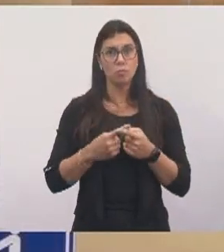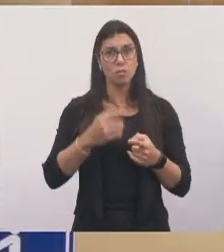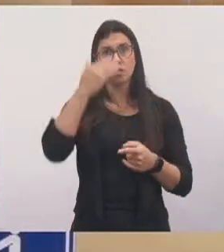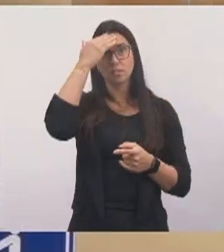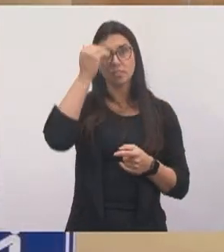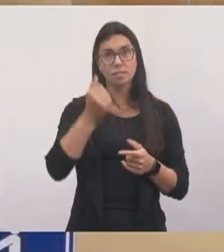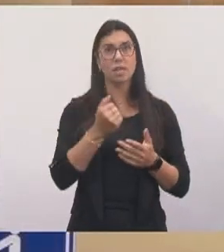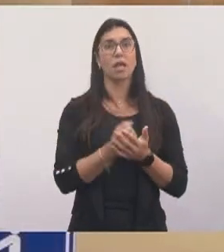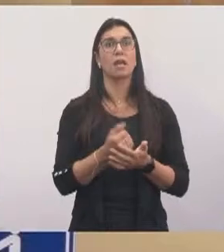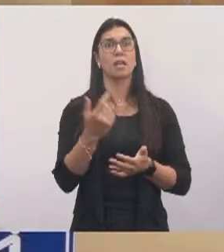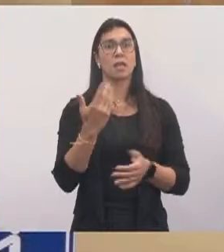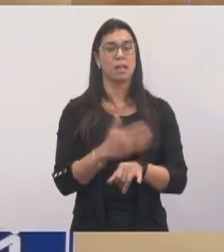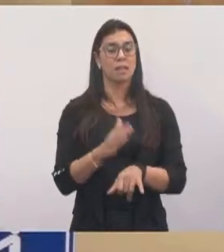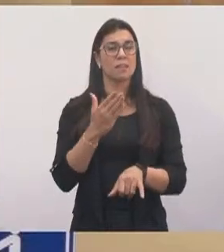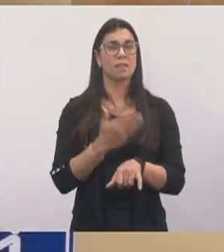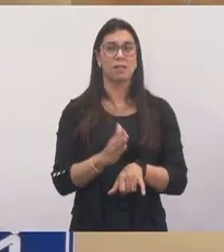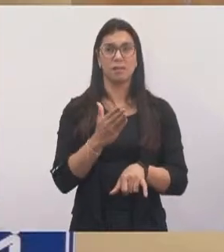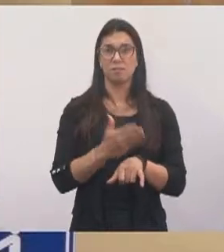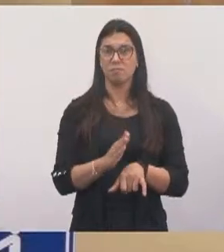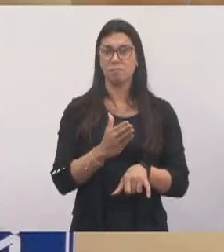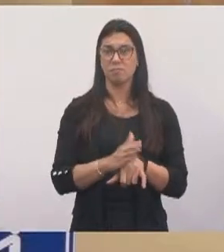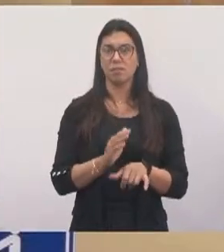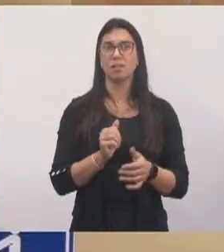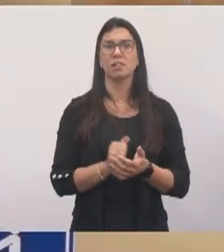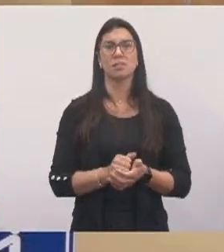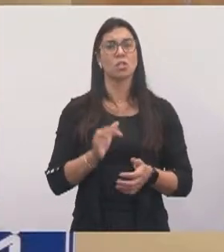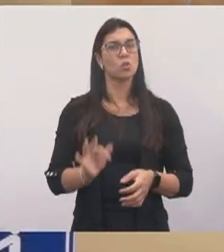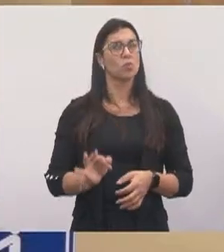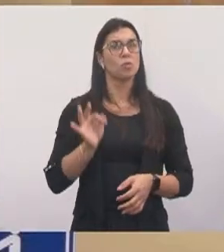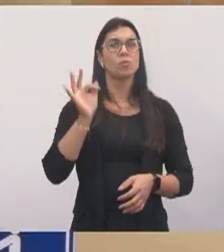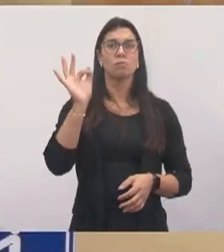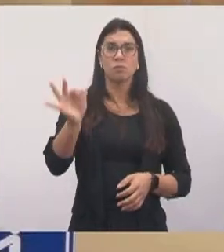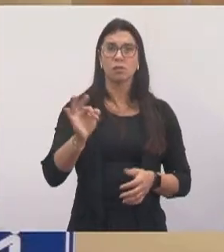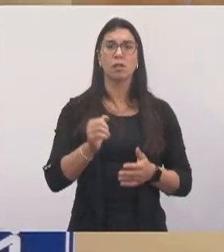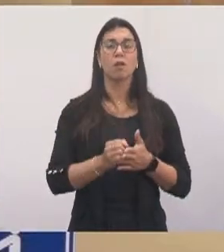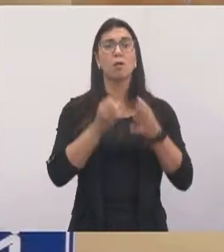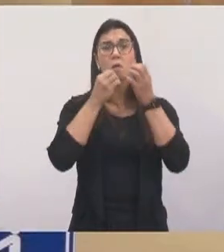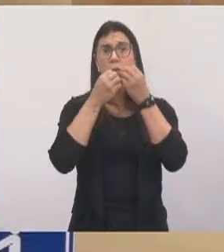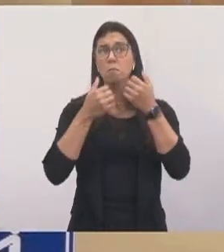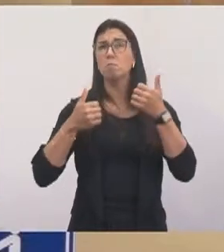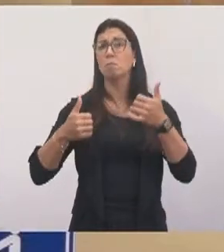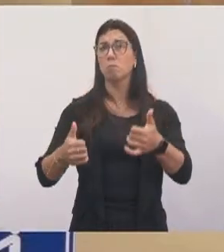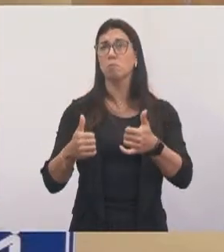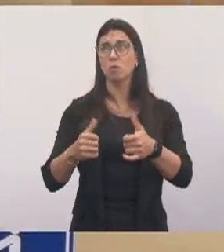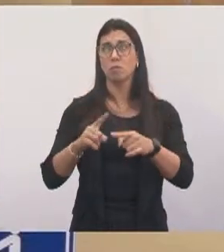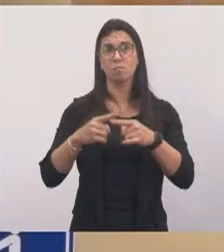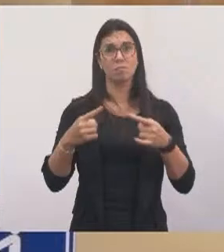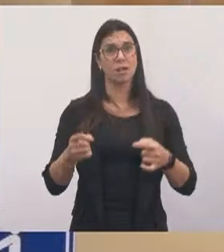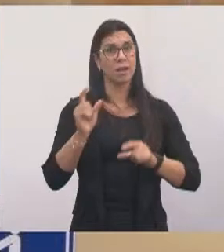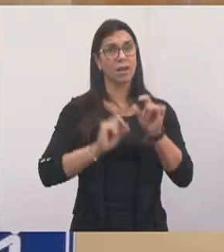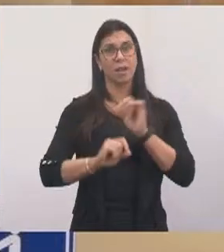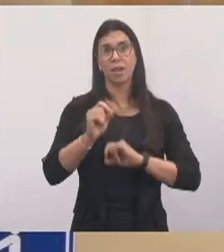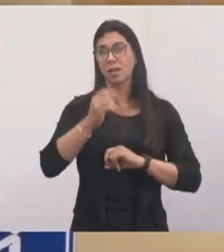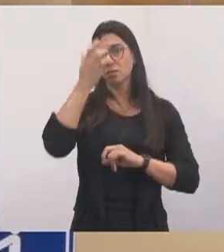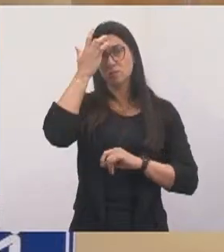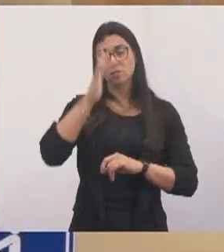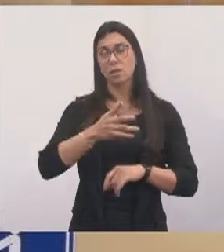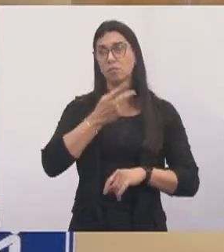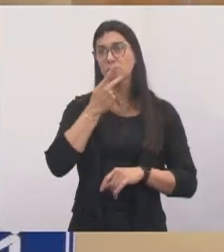e lá no final do processo, ele é muito benéfico, mas benéfico para quem? Para quem não sabe falar, que são os